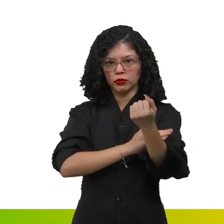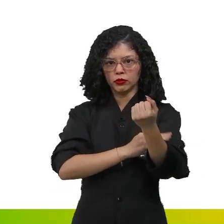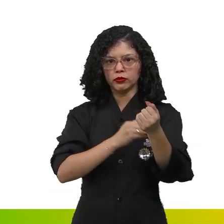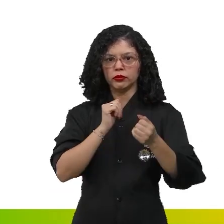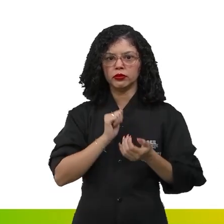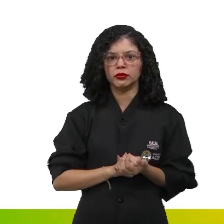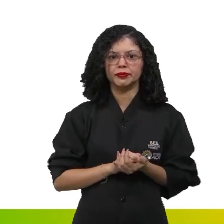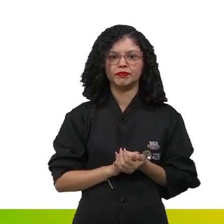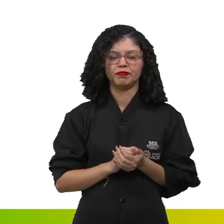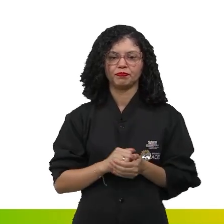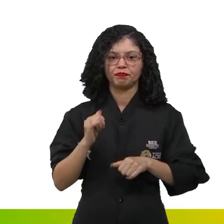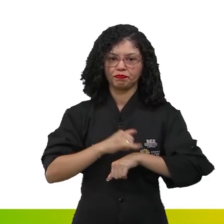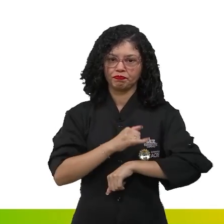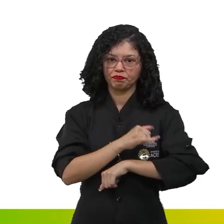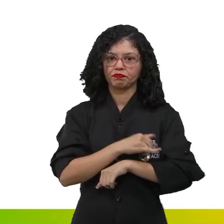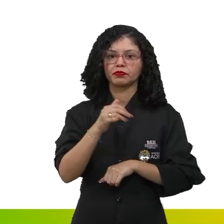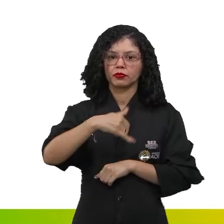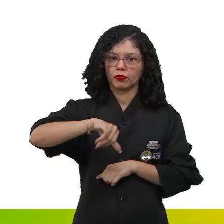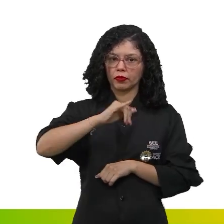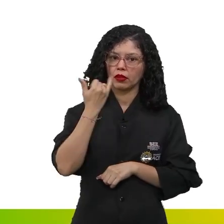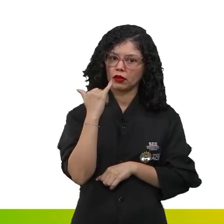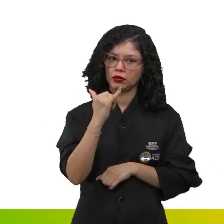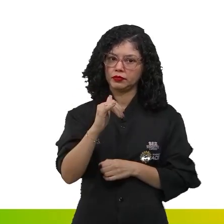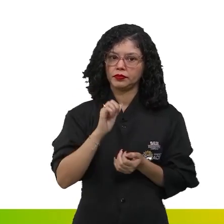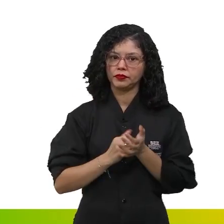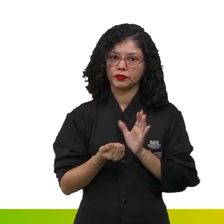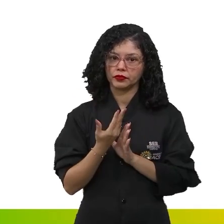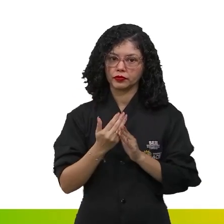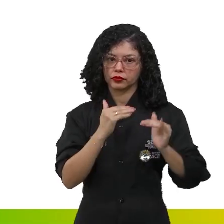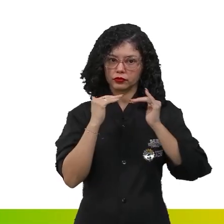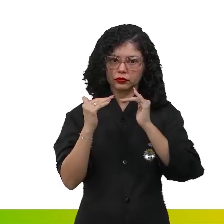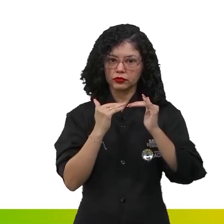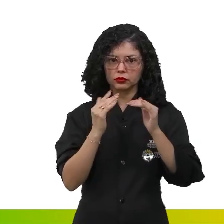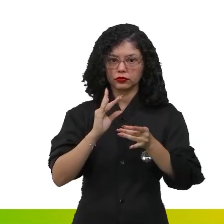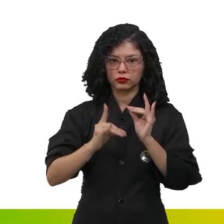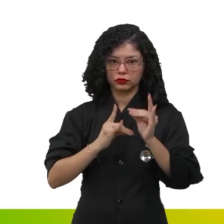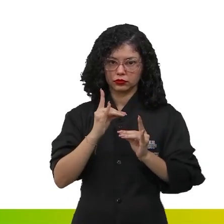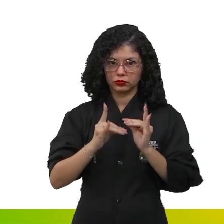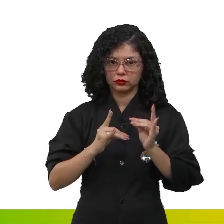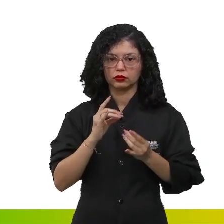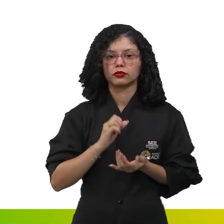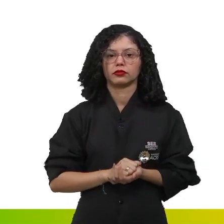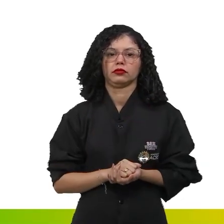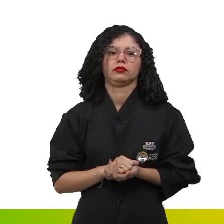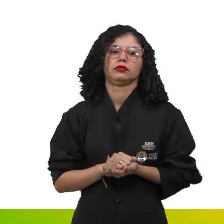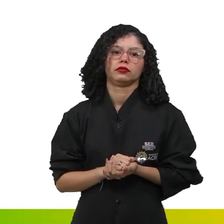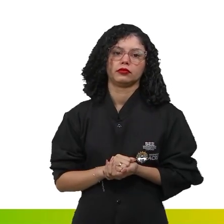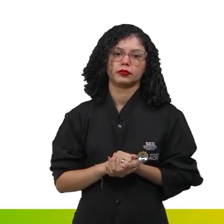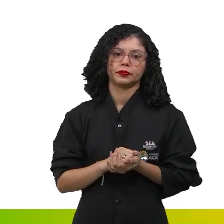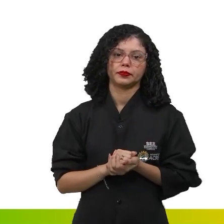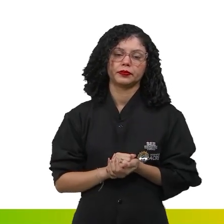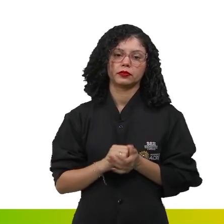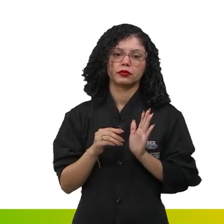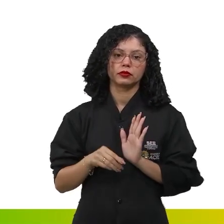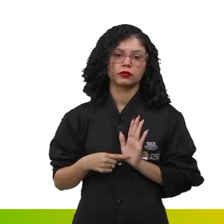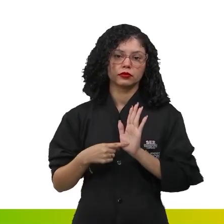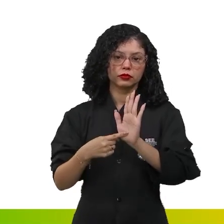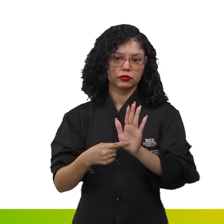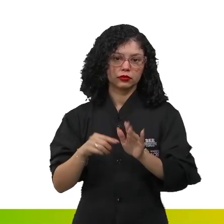E gordura também é fonte de energia, produz e equilibra hormônios. Transporte de